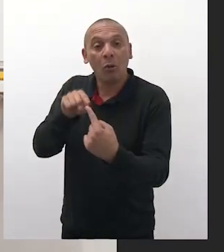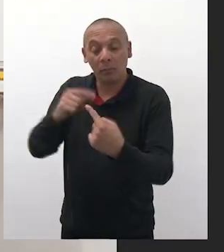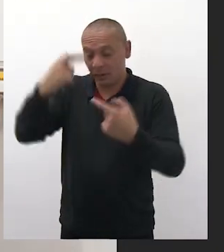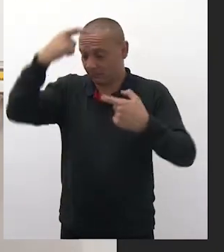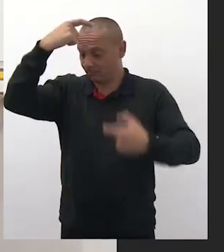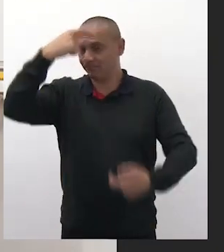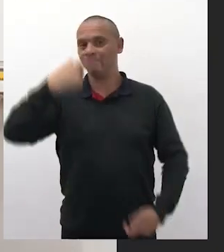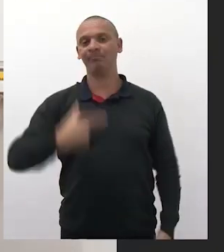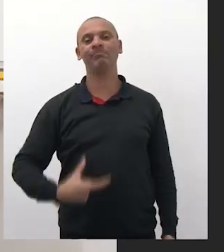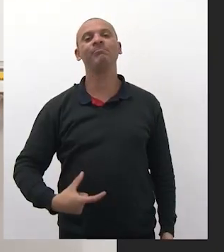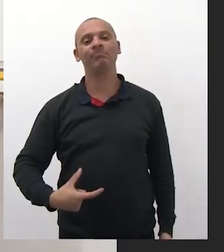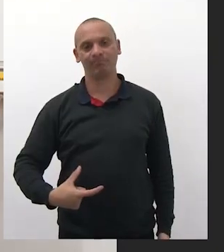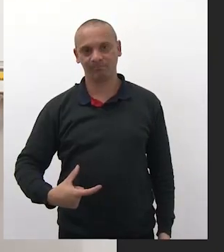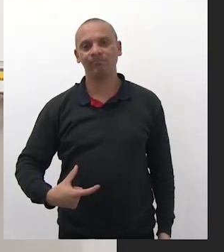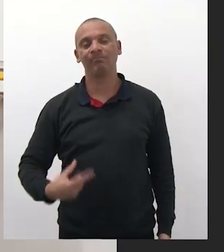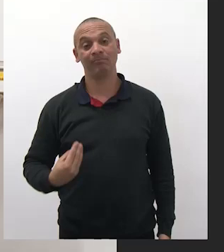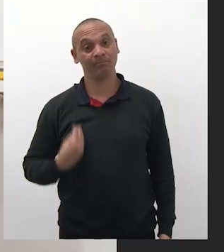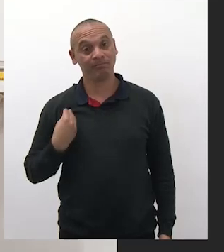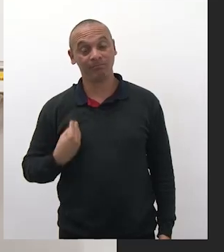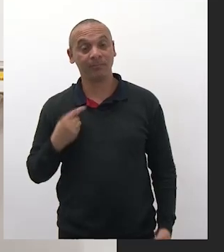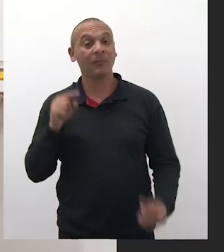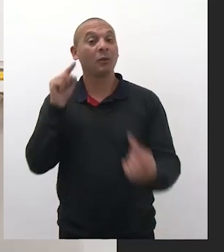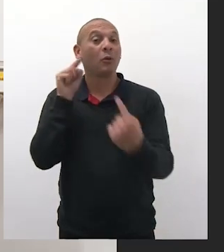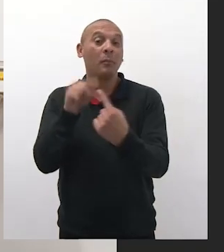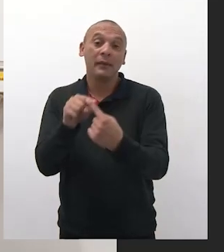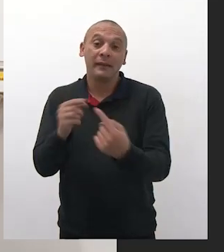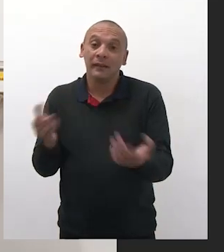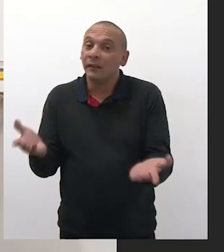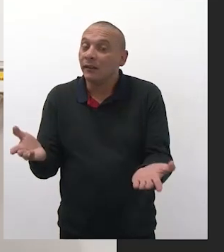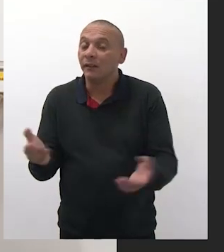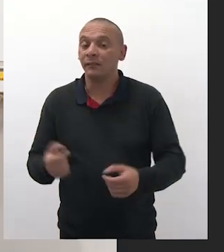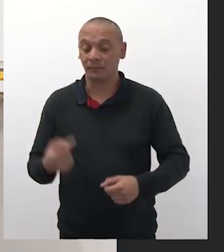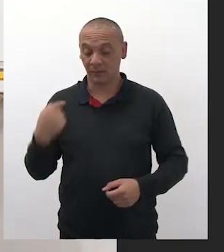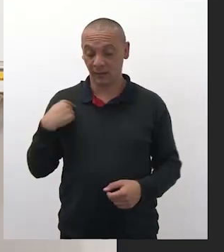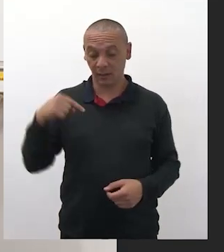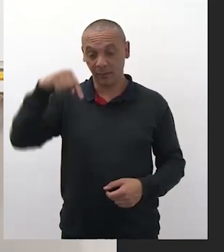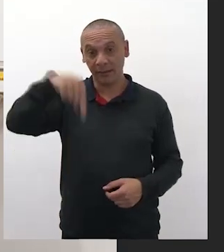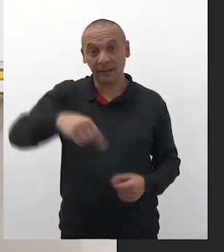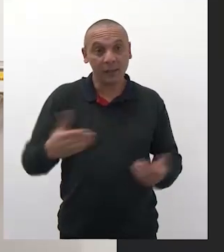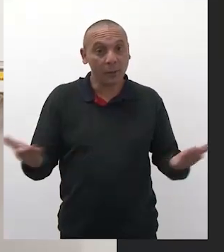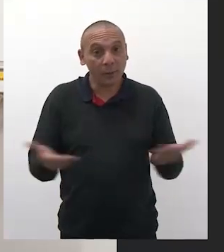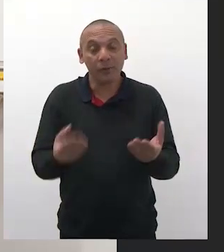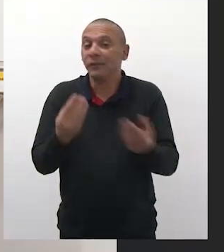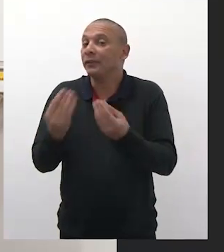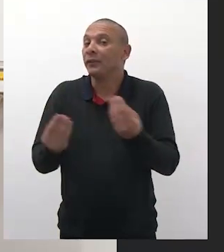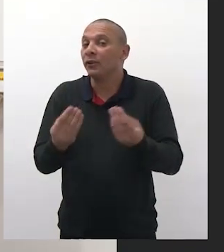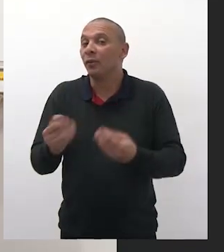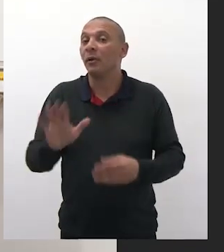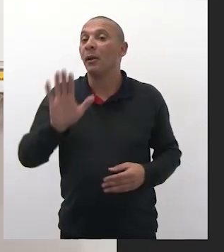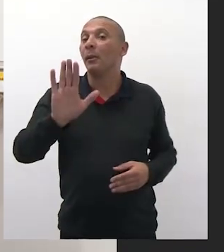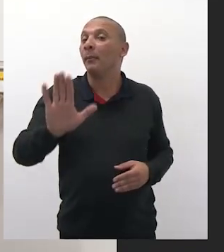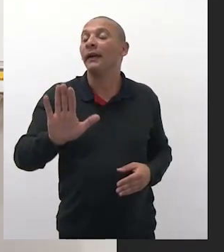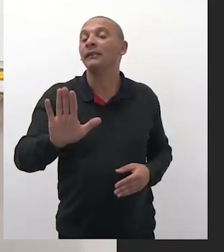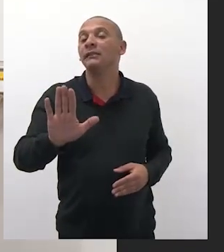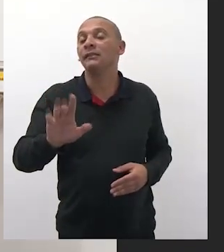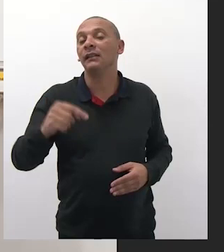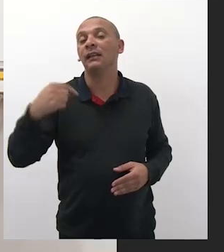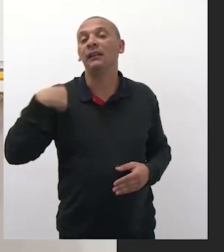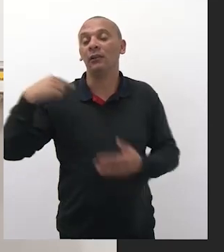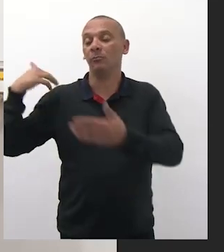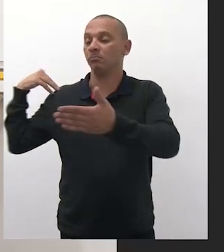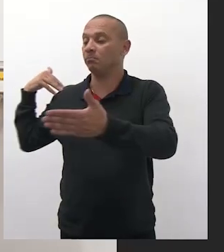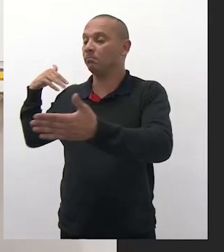e faz parte do meu presente, né? Eu estou aqui, mas eu